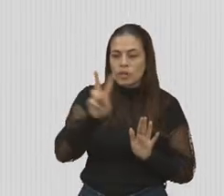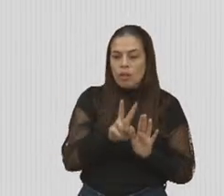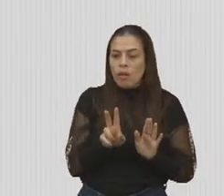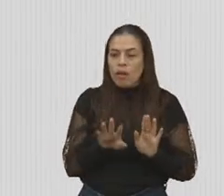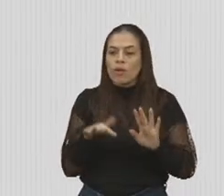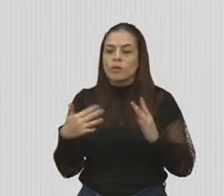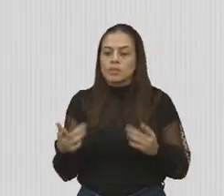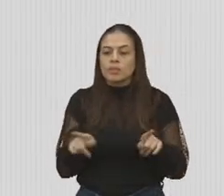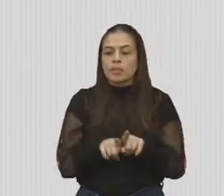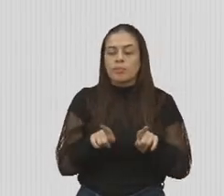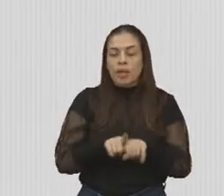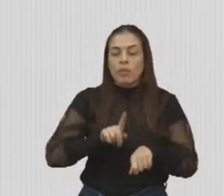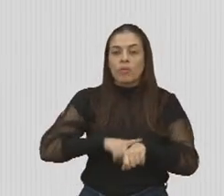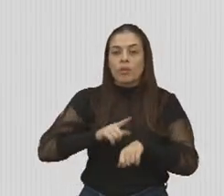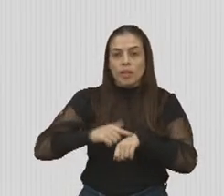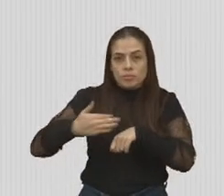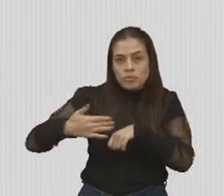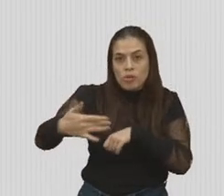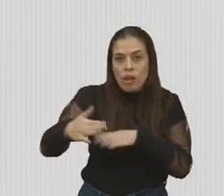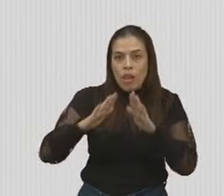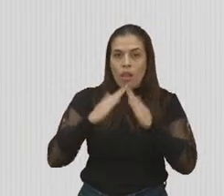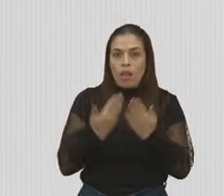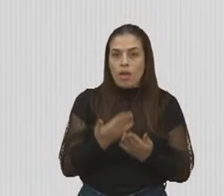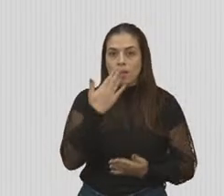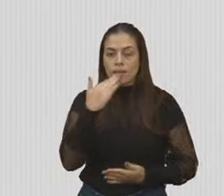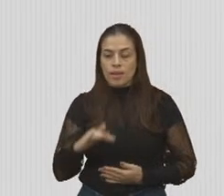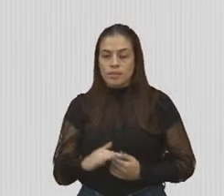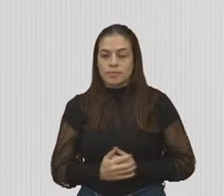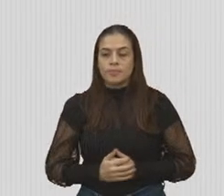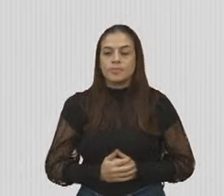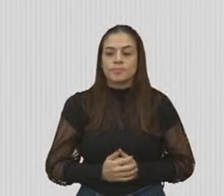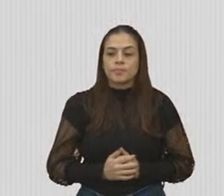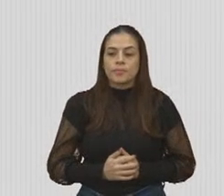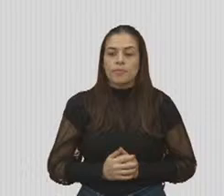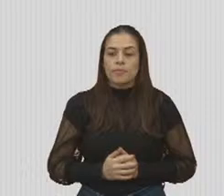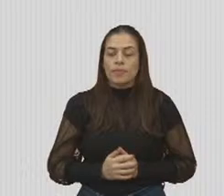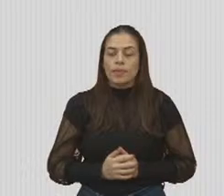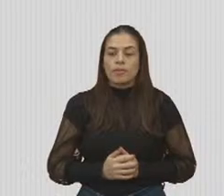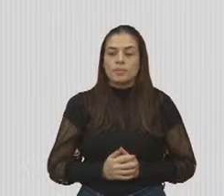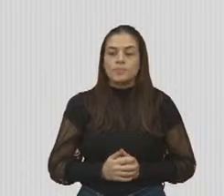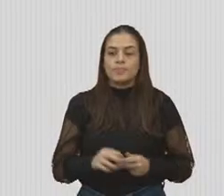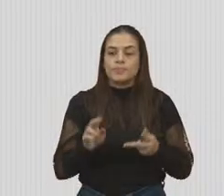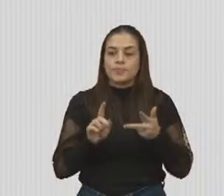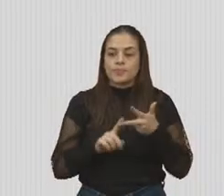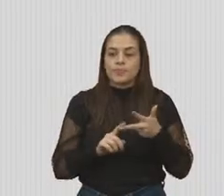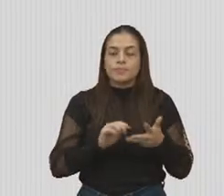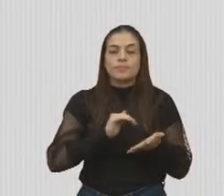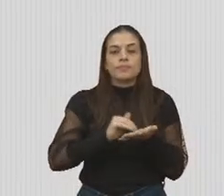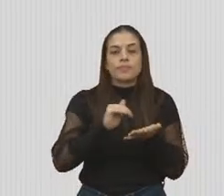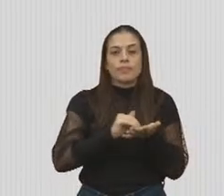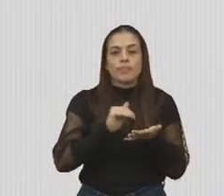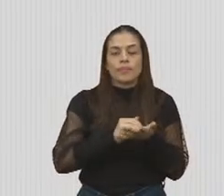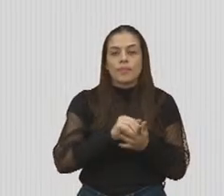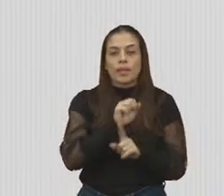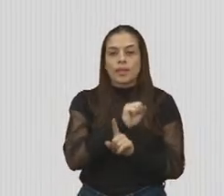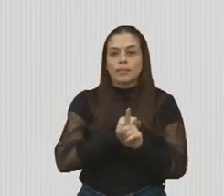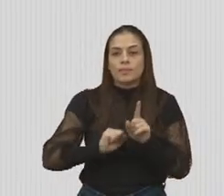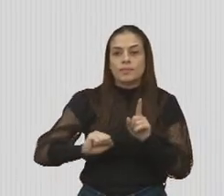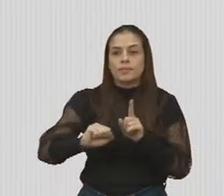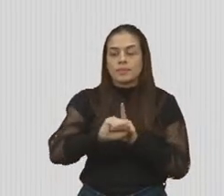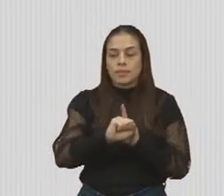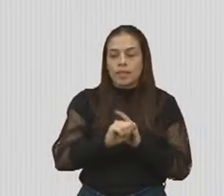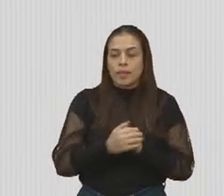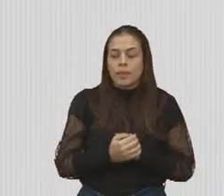das creches. Pode passar, por gentileza. Secretaria de Assistência Social. Para esse ano, nós temos